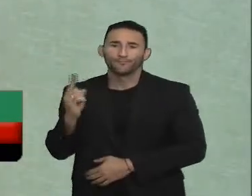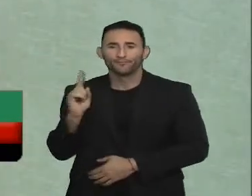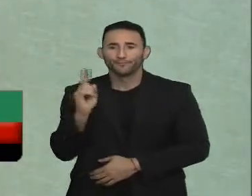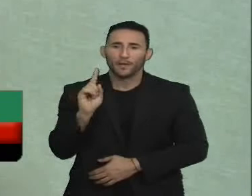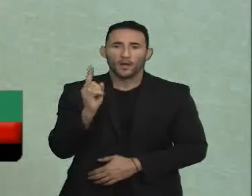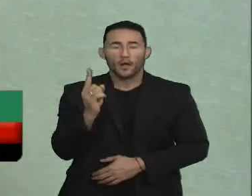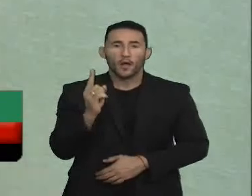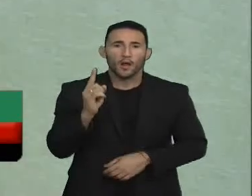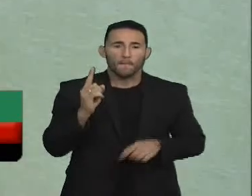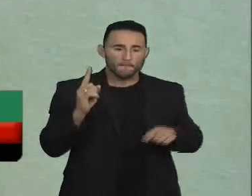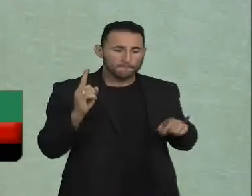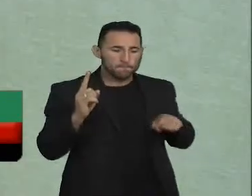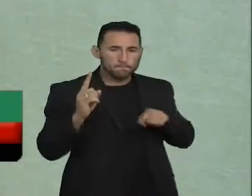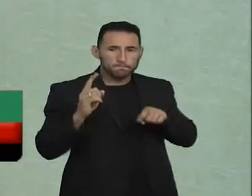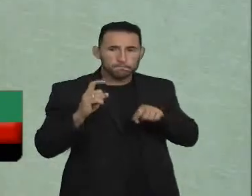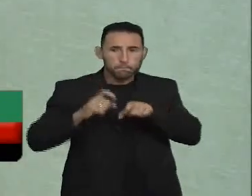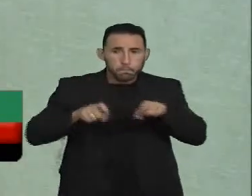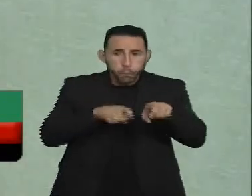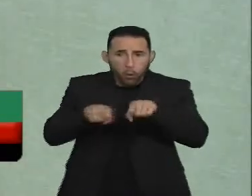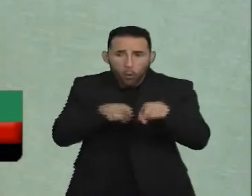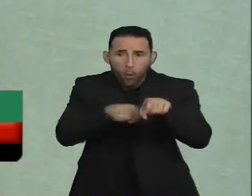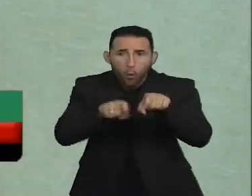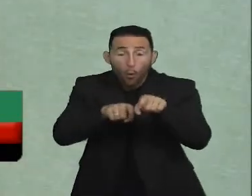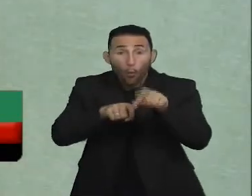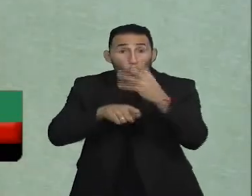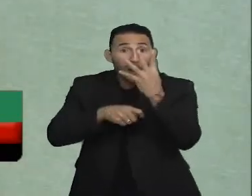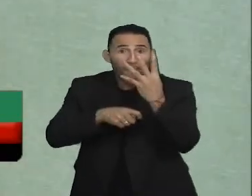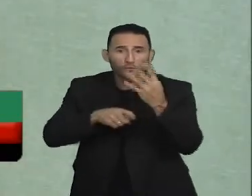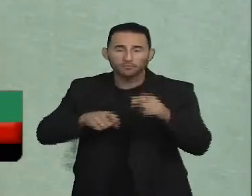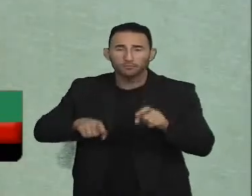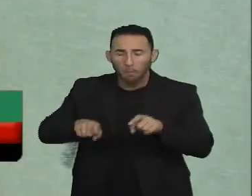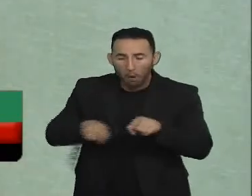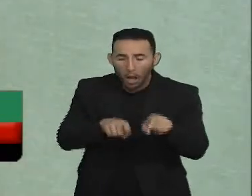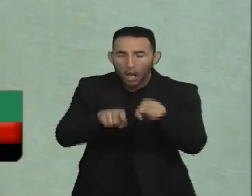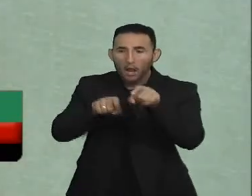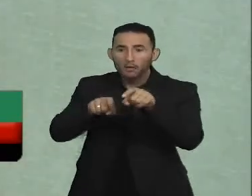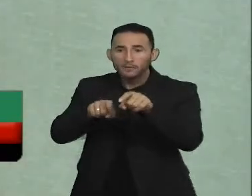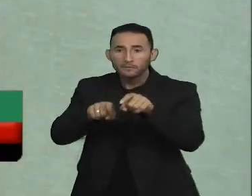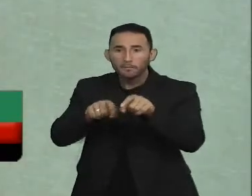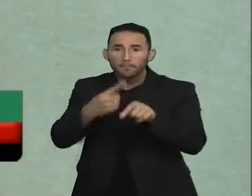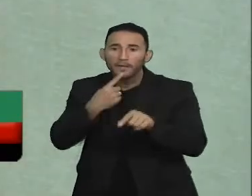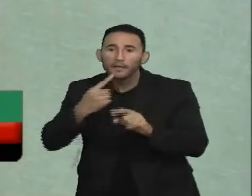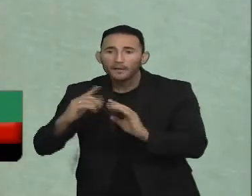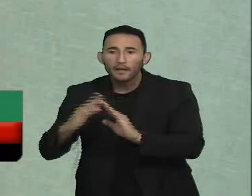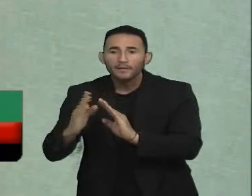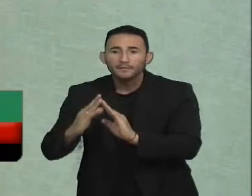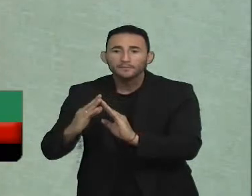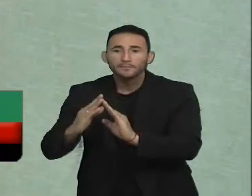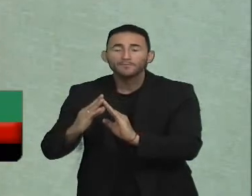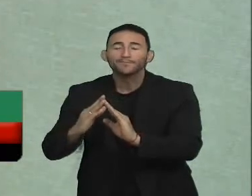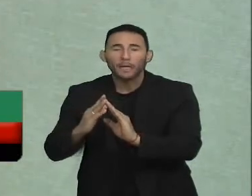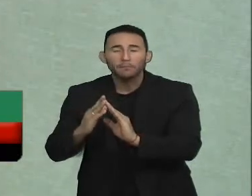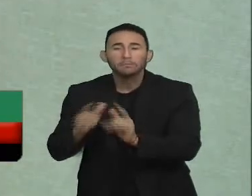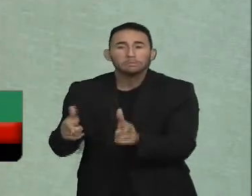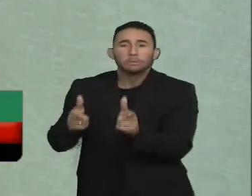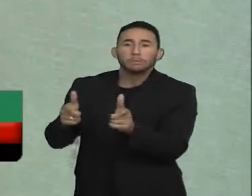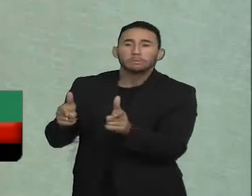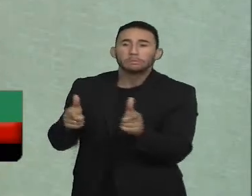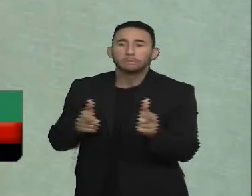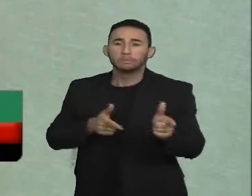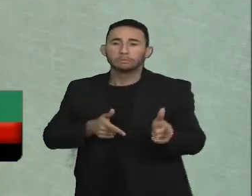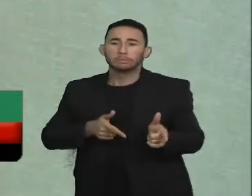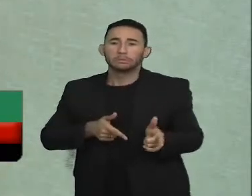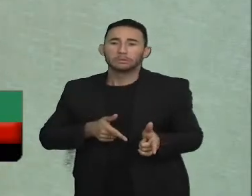4 motos abordaram, entraram numa garagem dentro da minha casa. E lembrando que